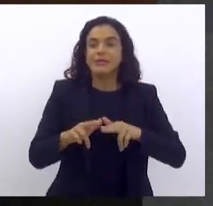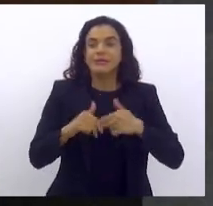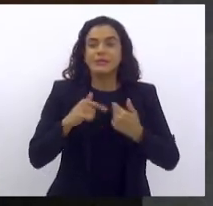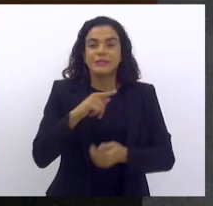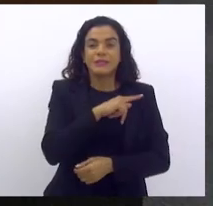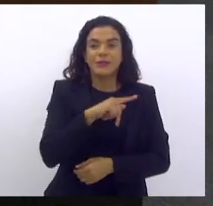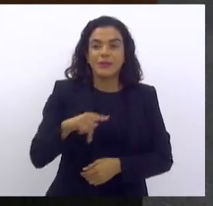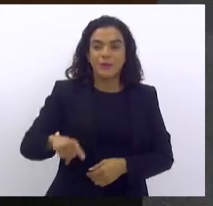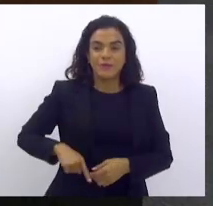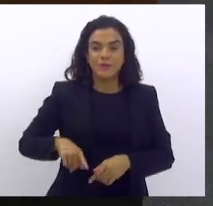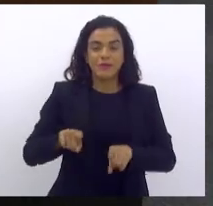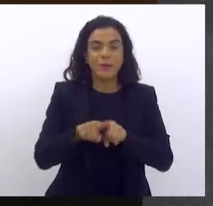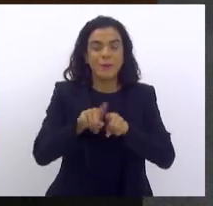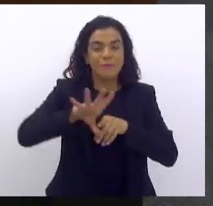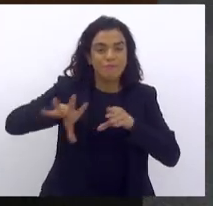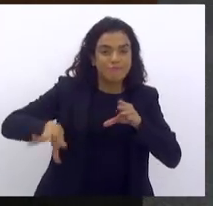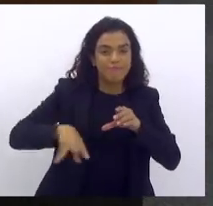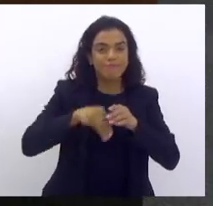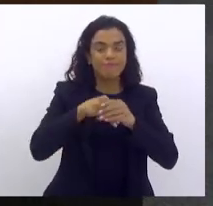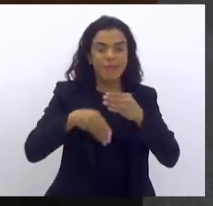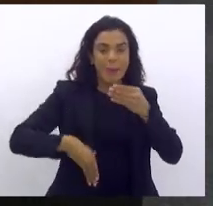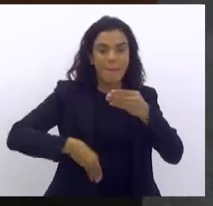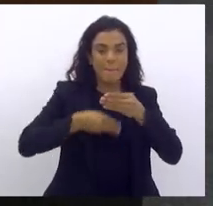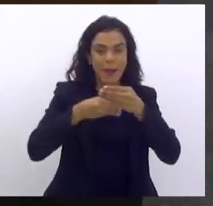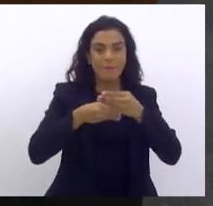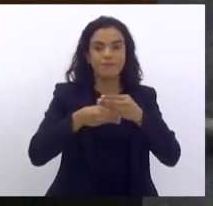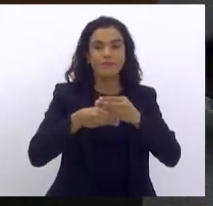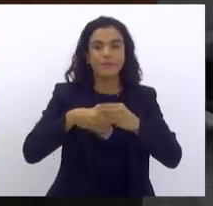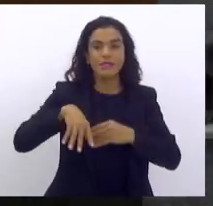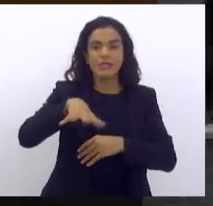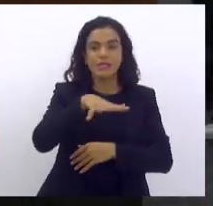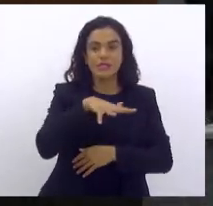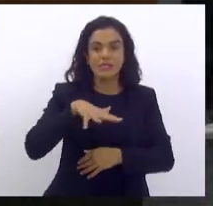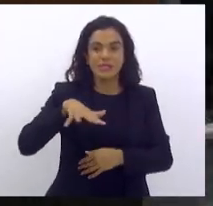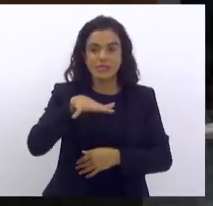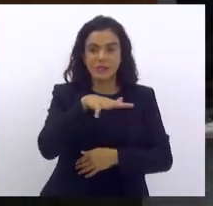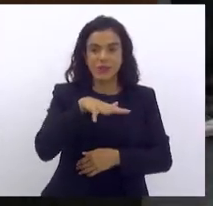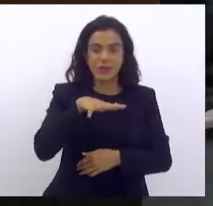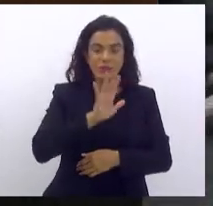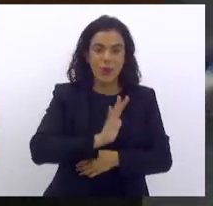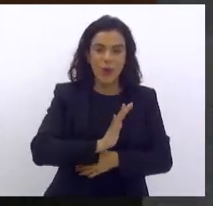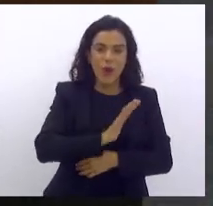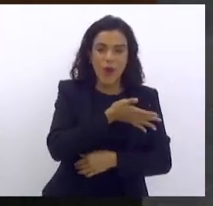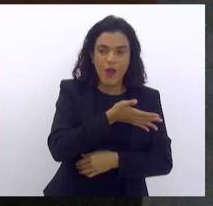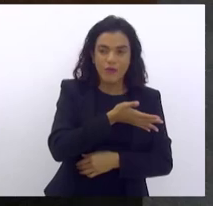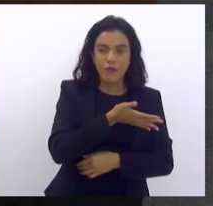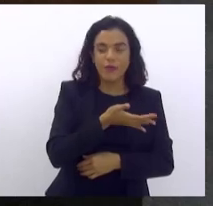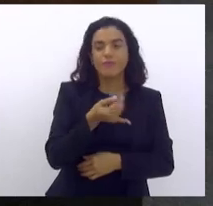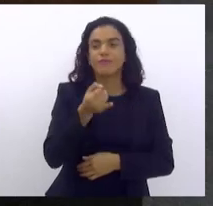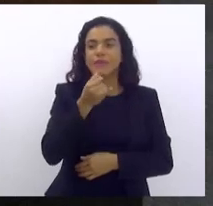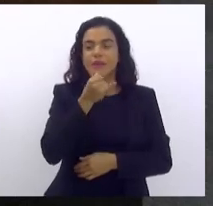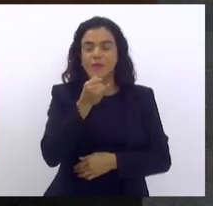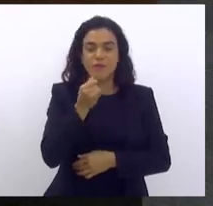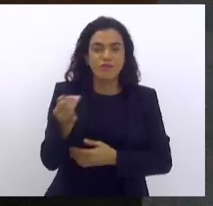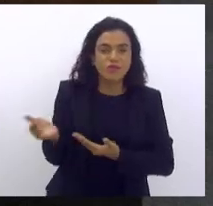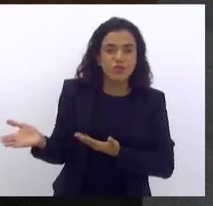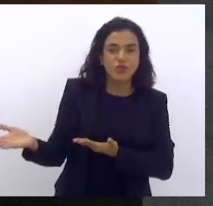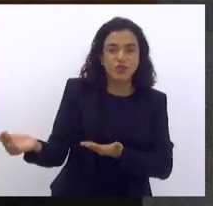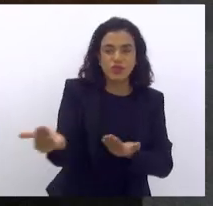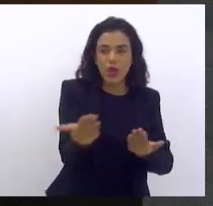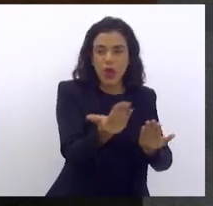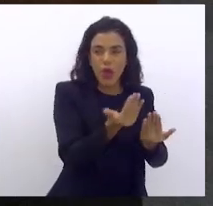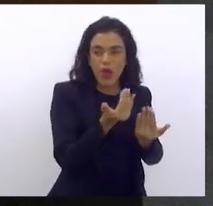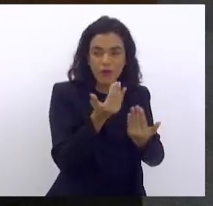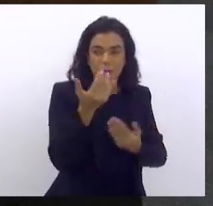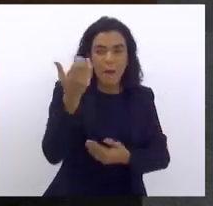presidente, ressaltar aqui que, diante de situações tão bizarras como a gente viu, jovens brancos